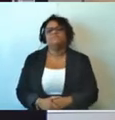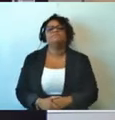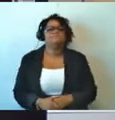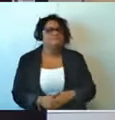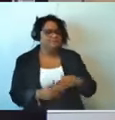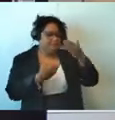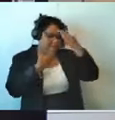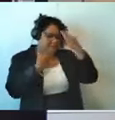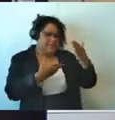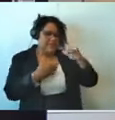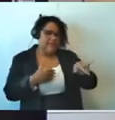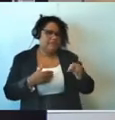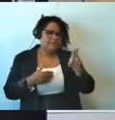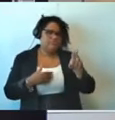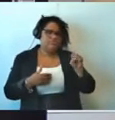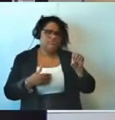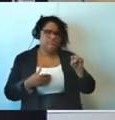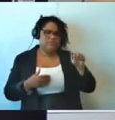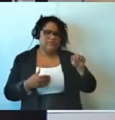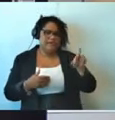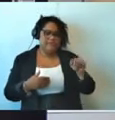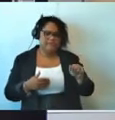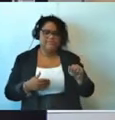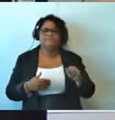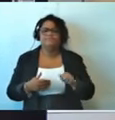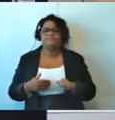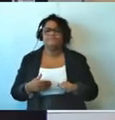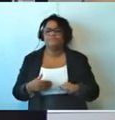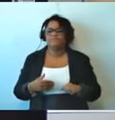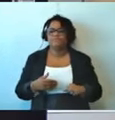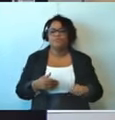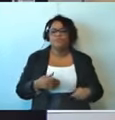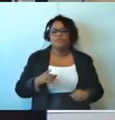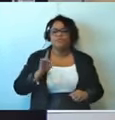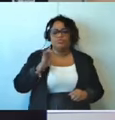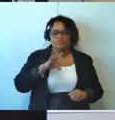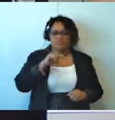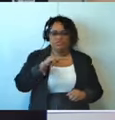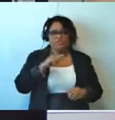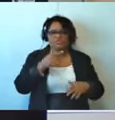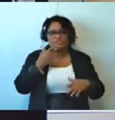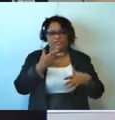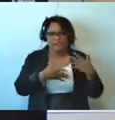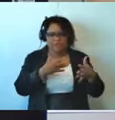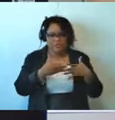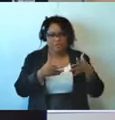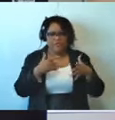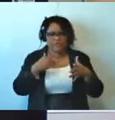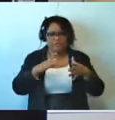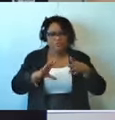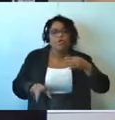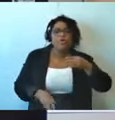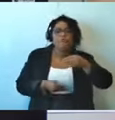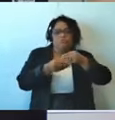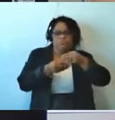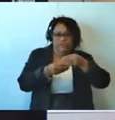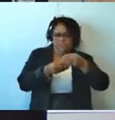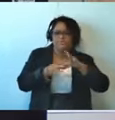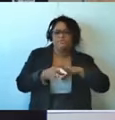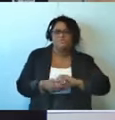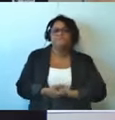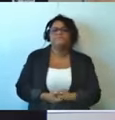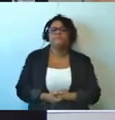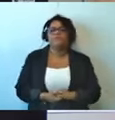eu vou somar a isso que a senhora acabou de trazer. O projeto da motofaixa,